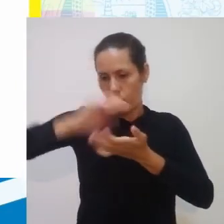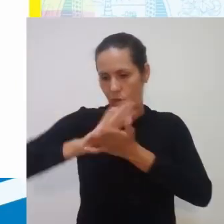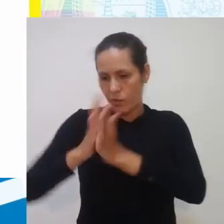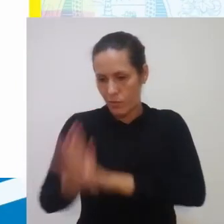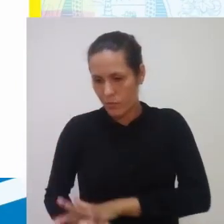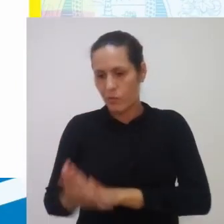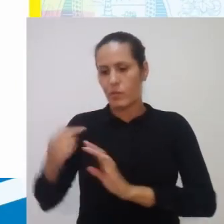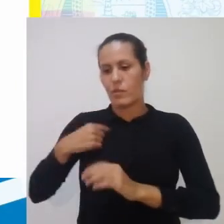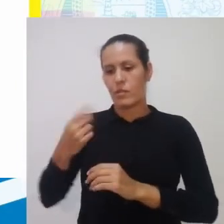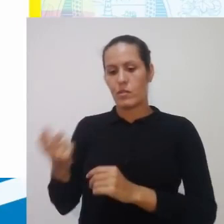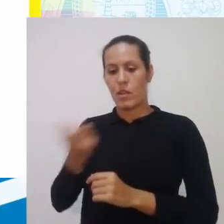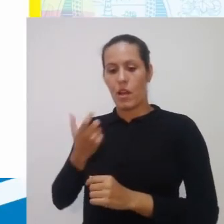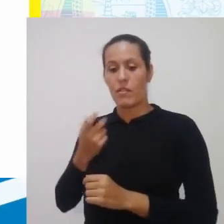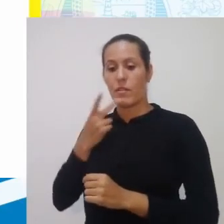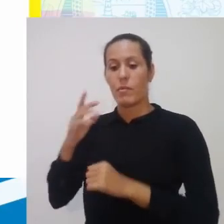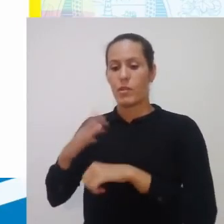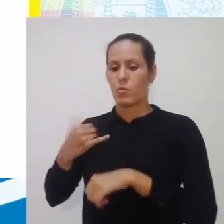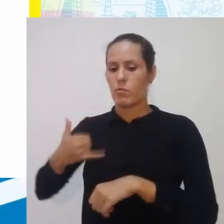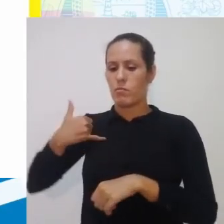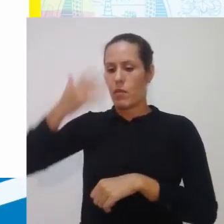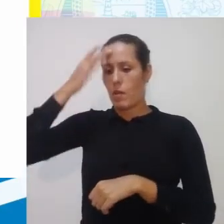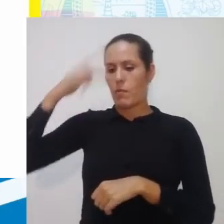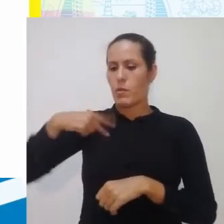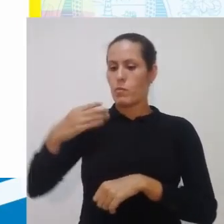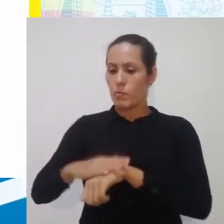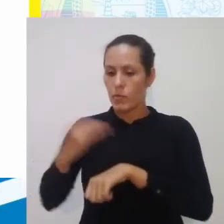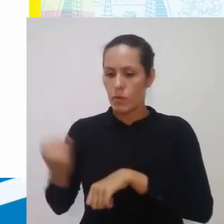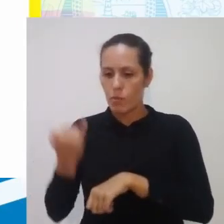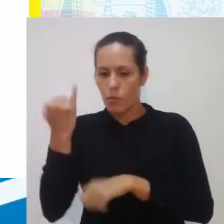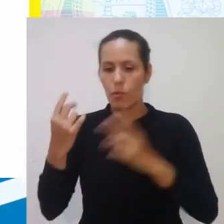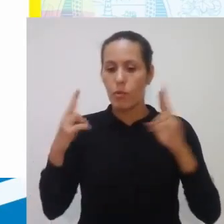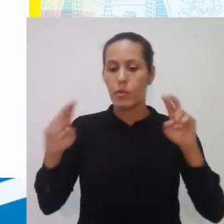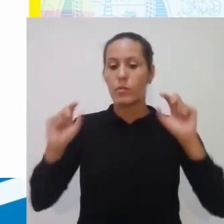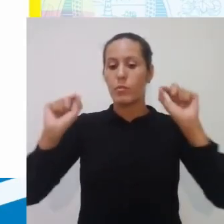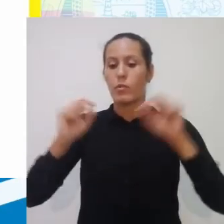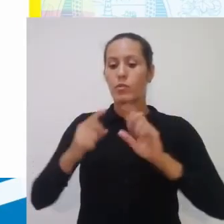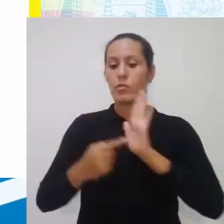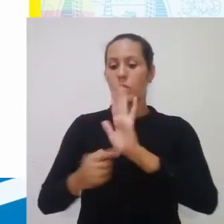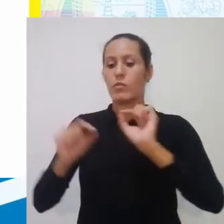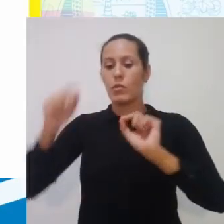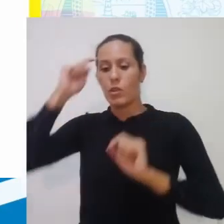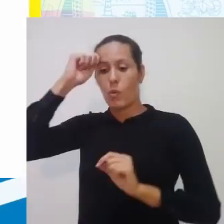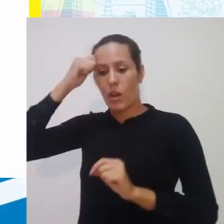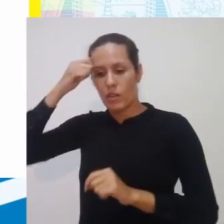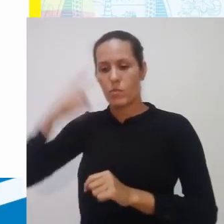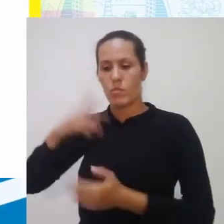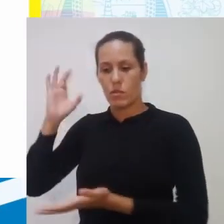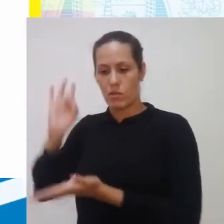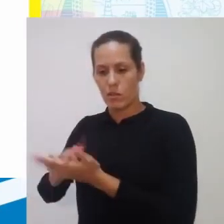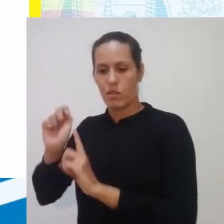que era uma conquista pessoal muito importante e que mostrava o quanto o racismo era real na